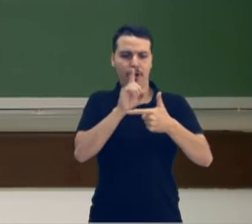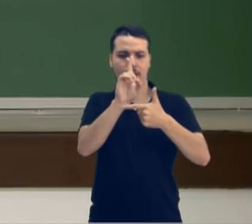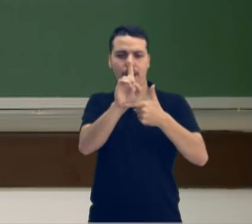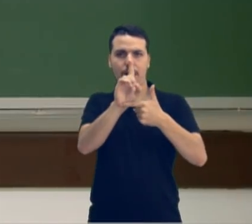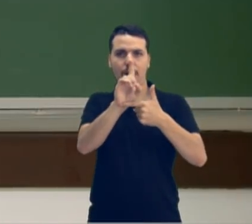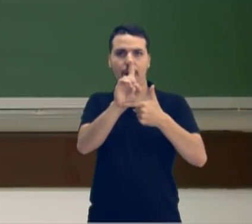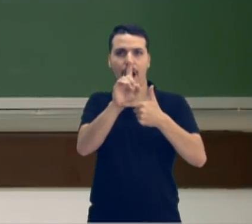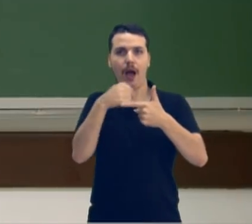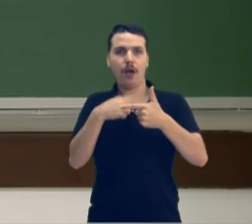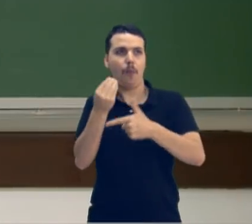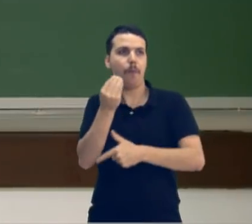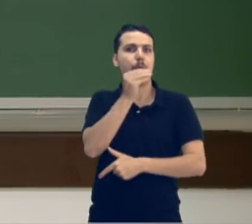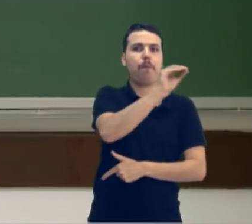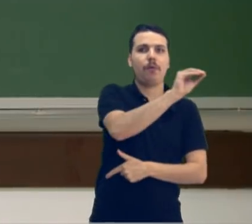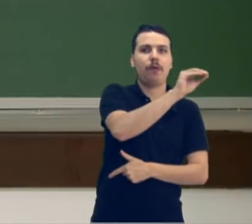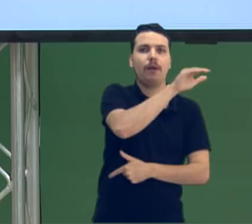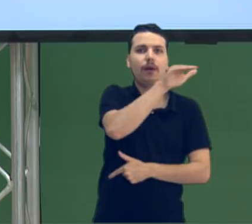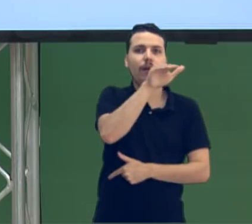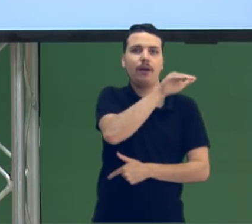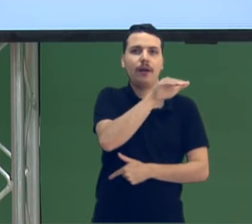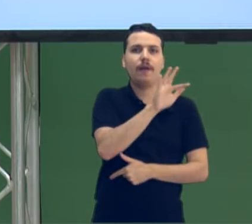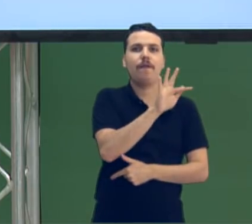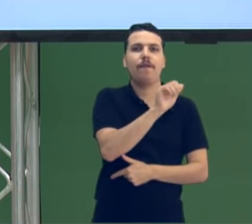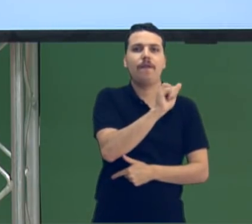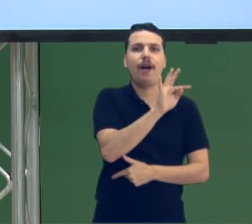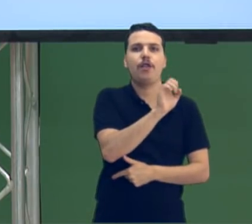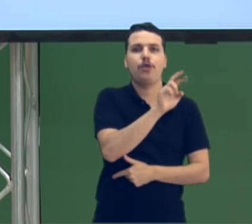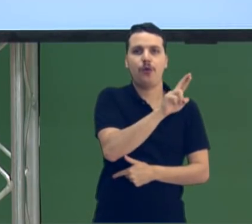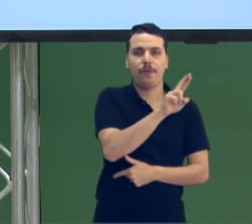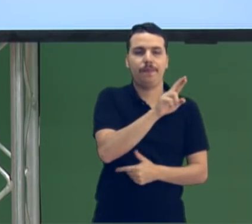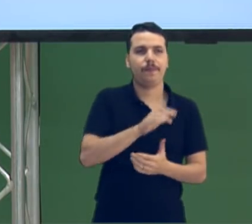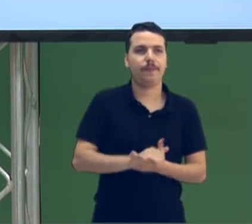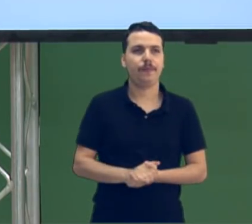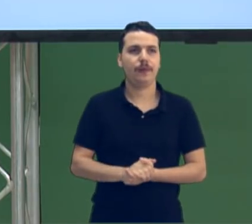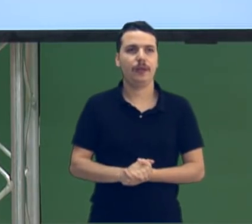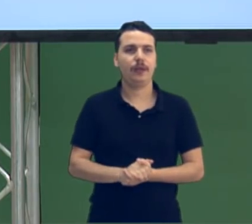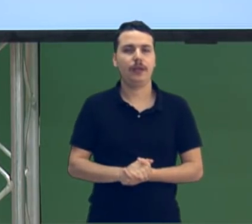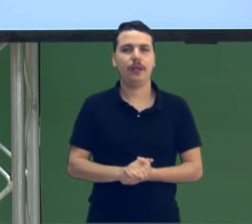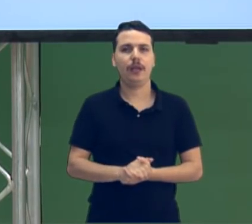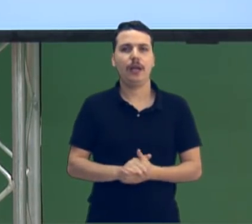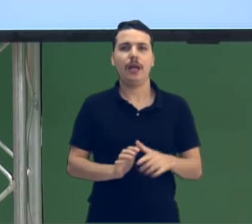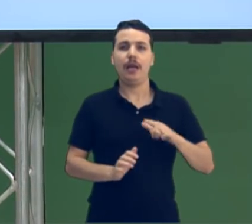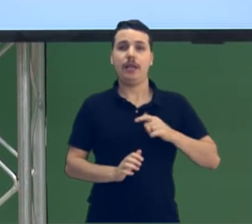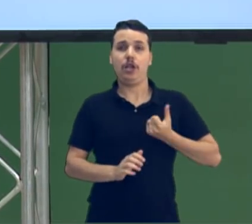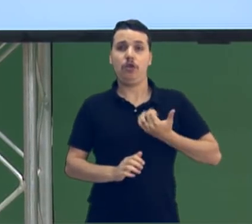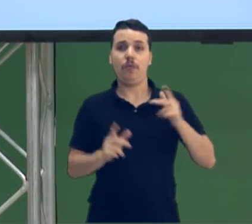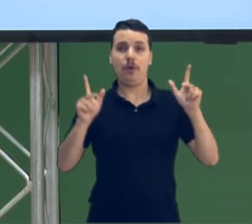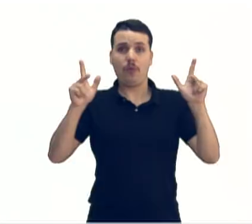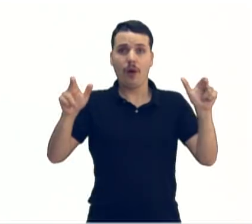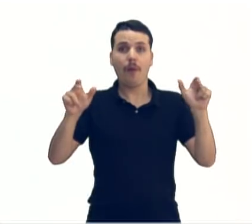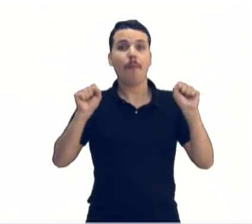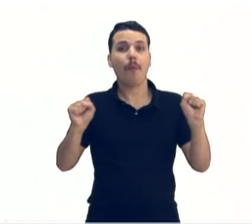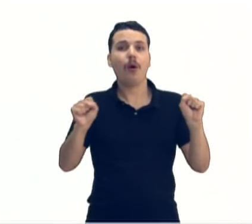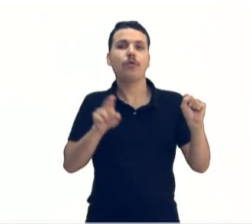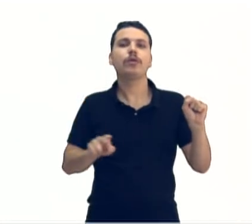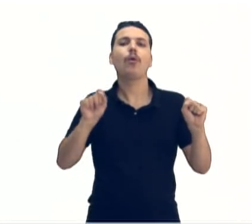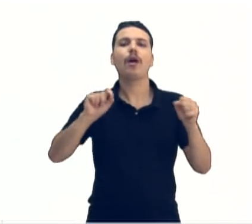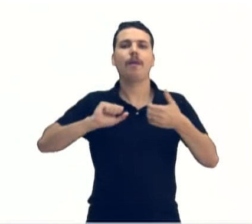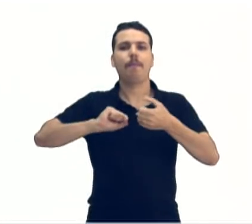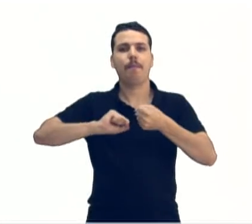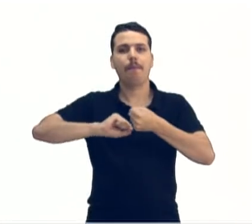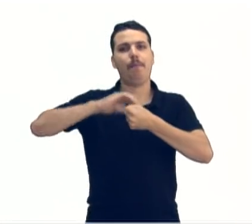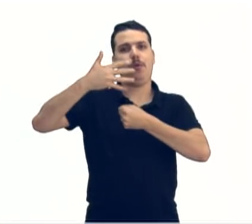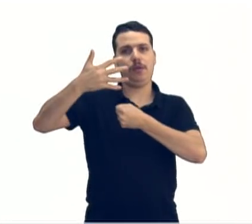em fatores. Tudo bem? Lembrando, apareceu 2 fatores iguais, eu posso trabalhar com a potência, tá bom?